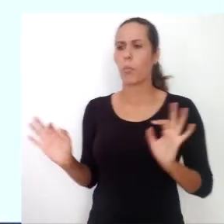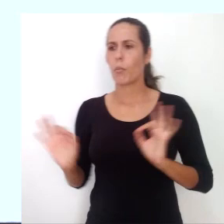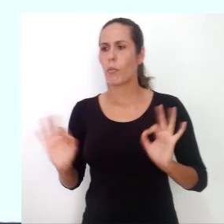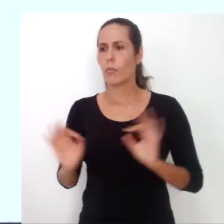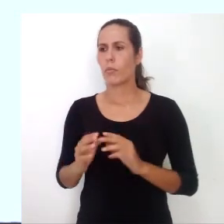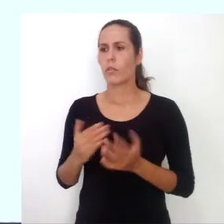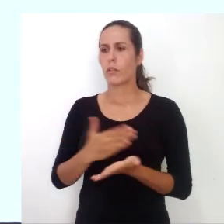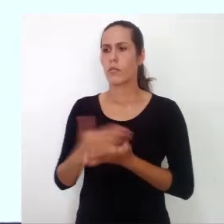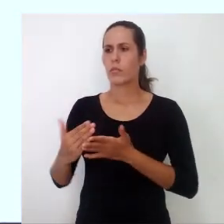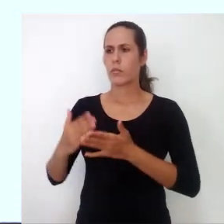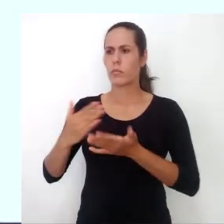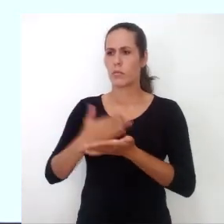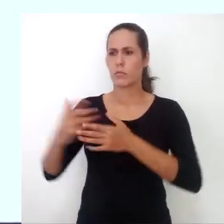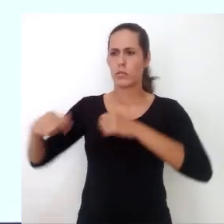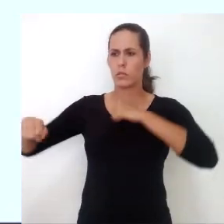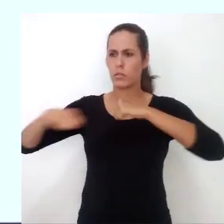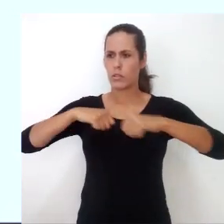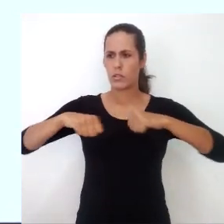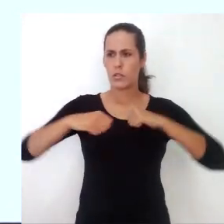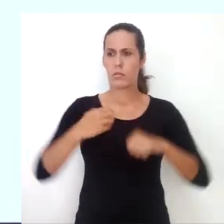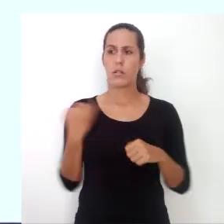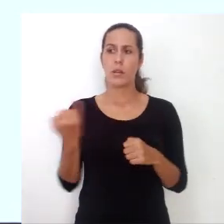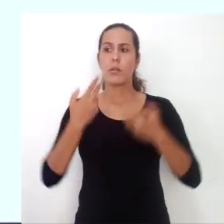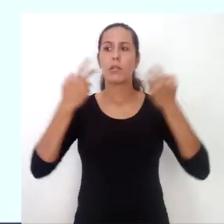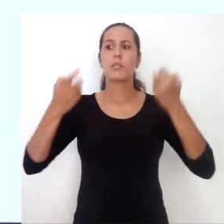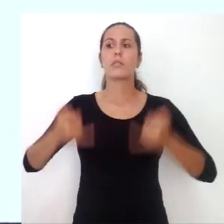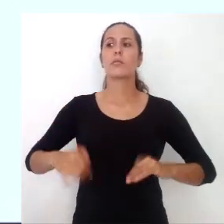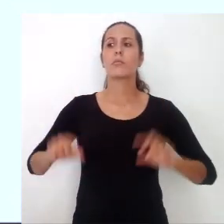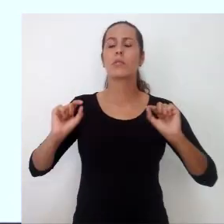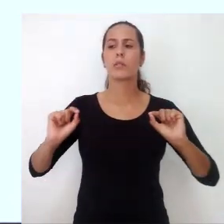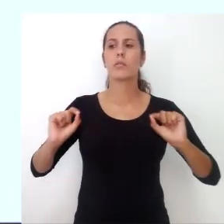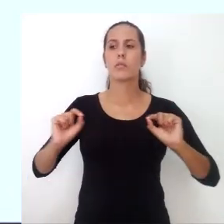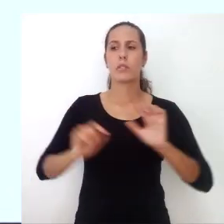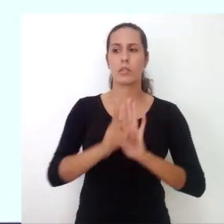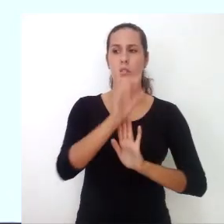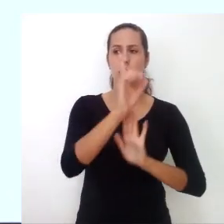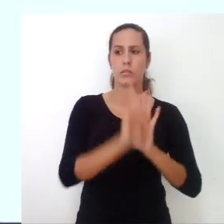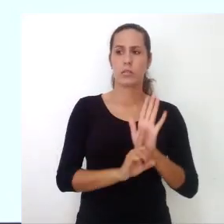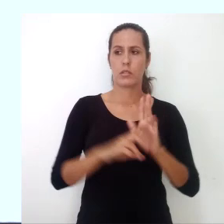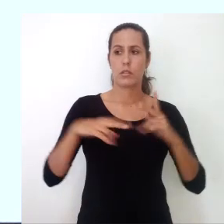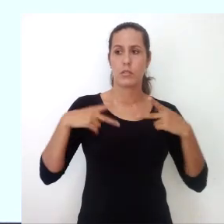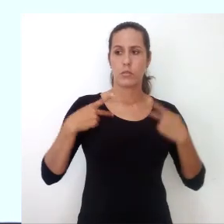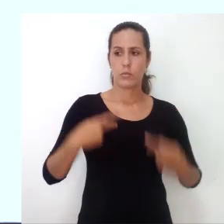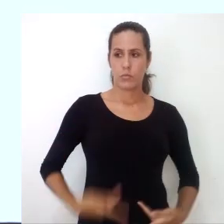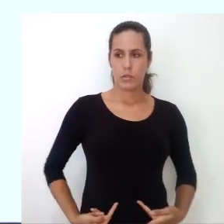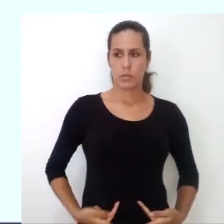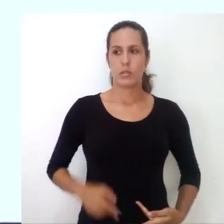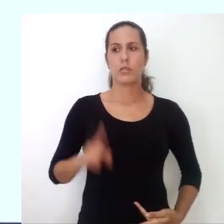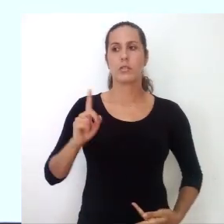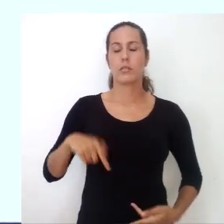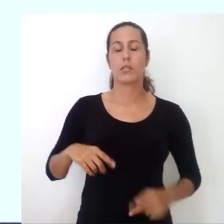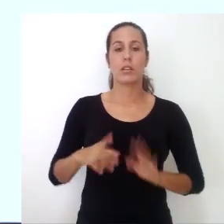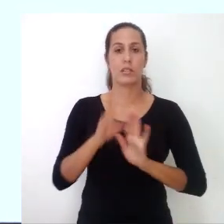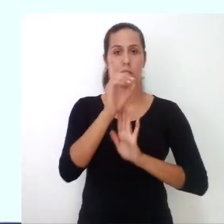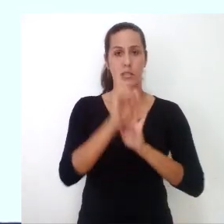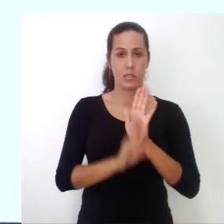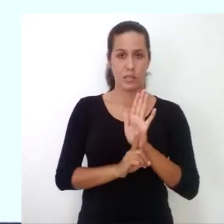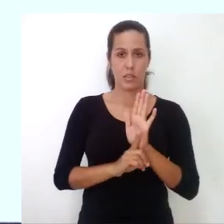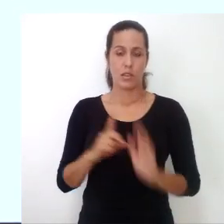debatemos, conversamos hoje. É importante salientar direitos humanos, o direito a ter direito,